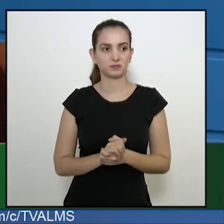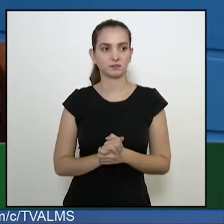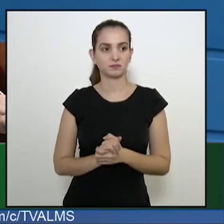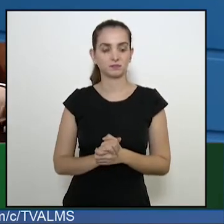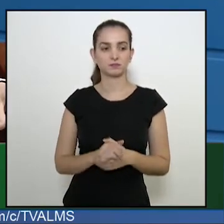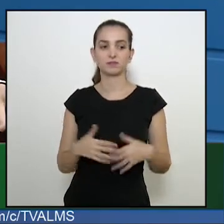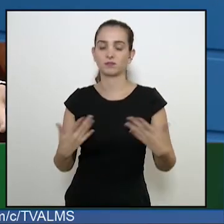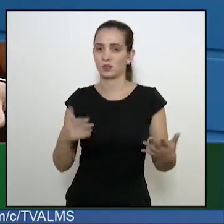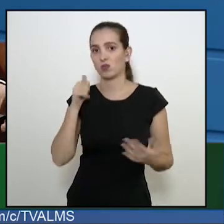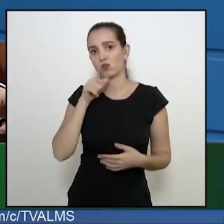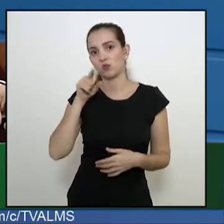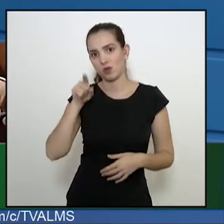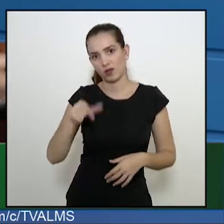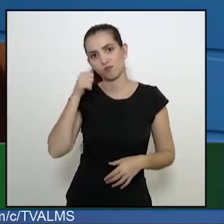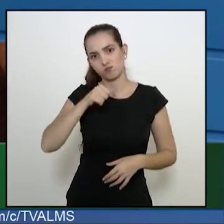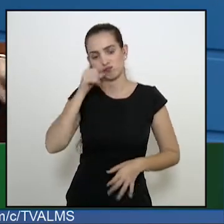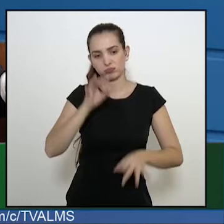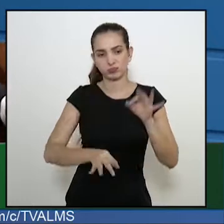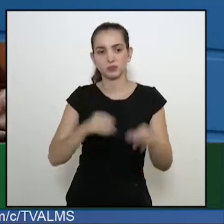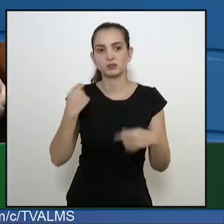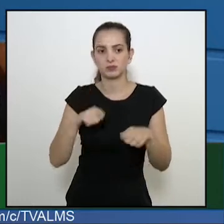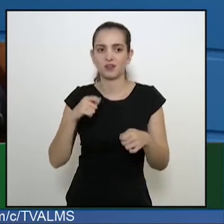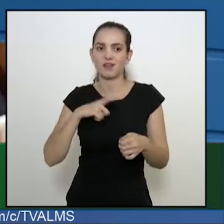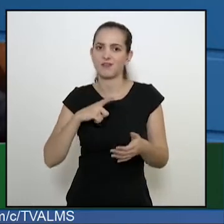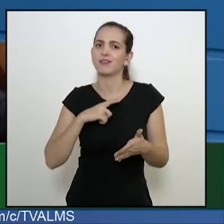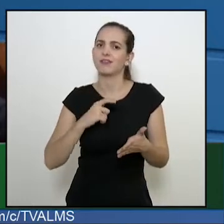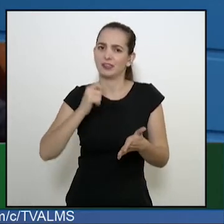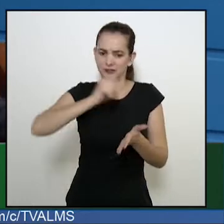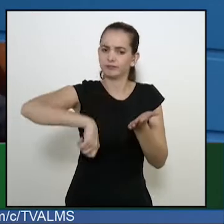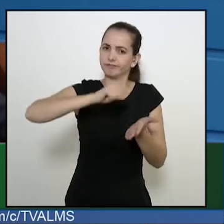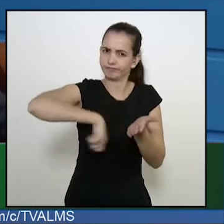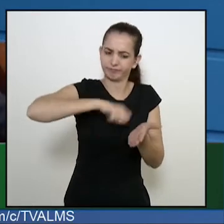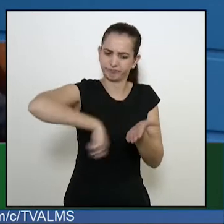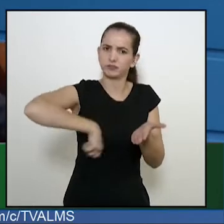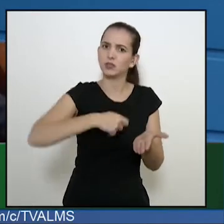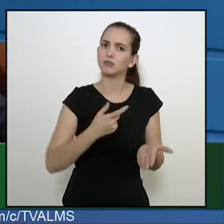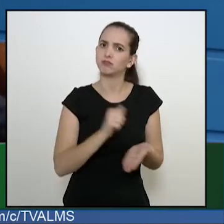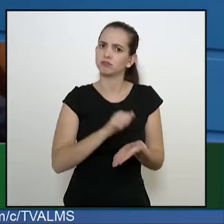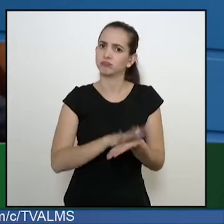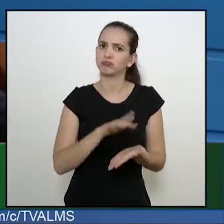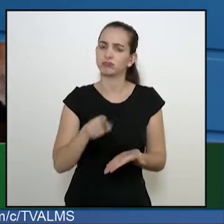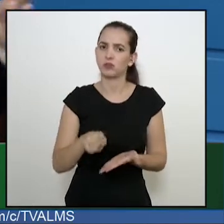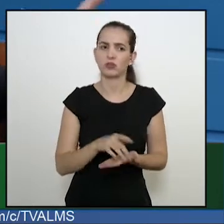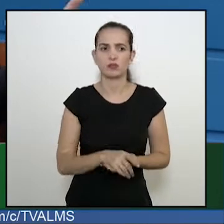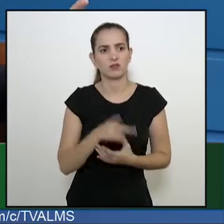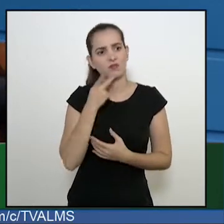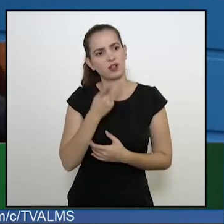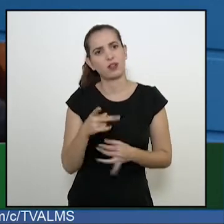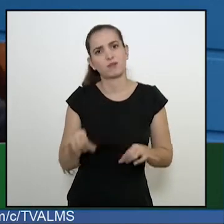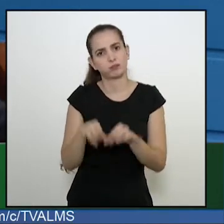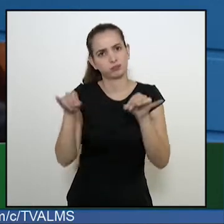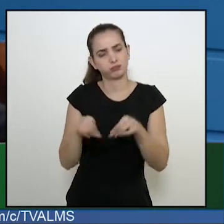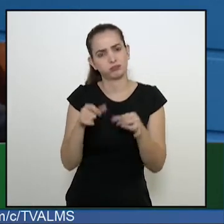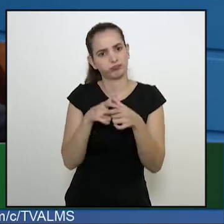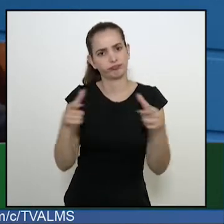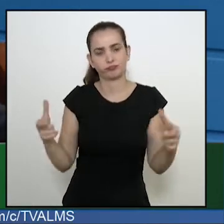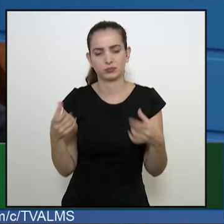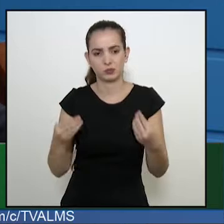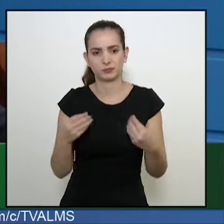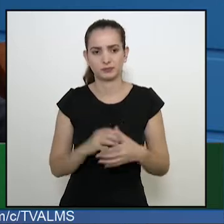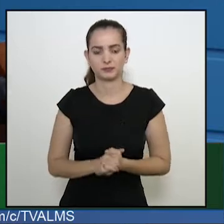Então, essa desembargadora ela tinha que sofrer uma sanção do Conselho Nacional de Justiça, falar uma besteira dessa que ela